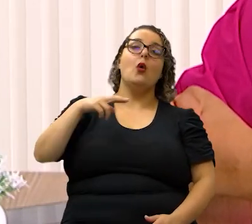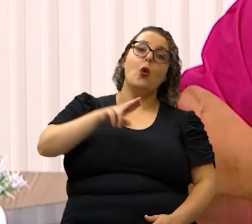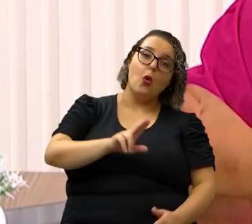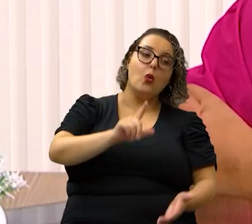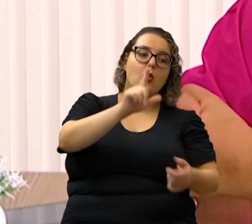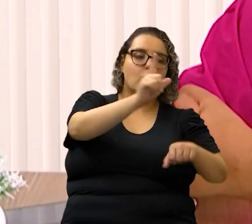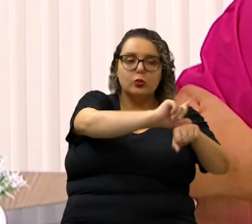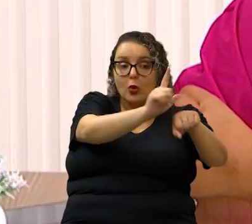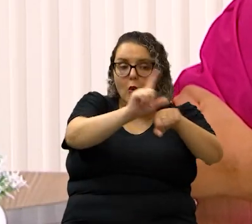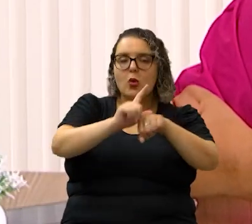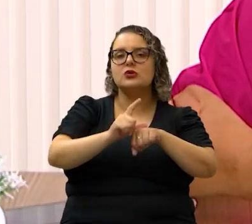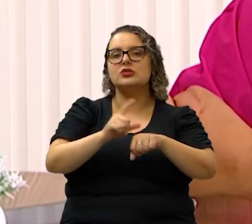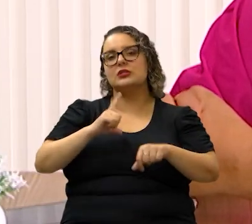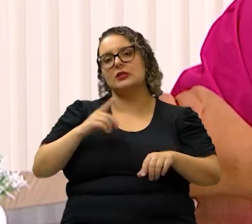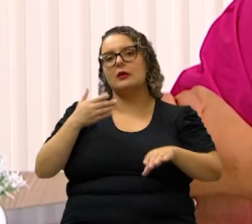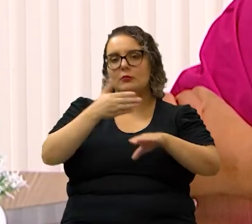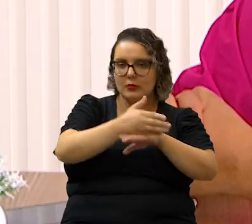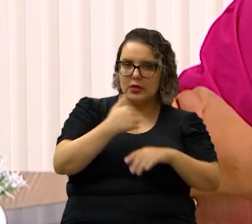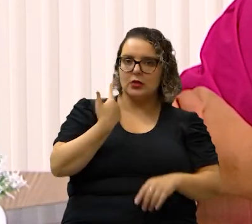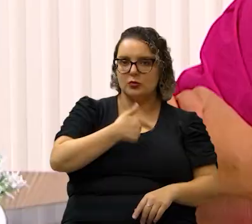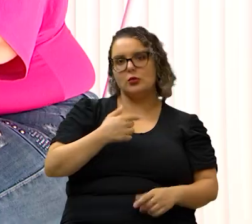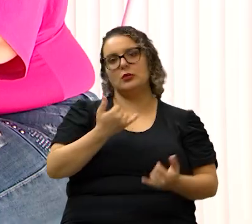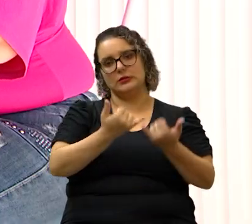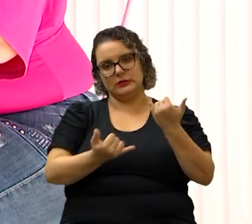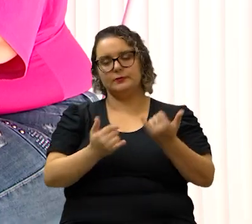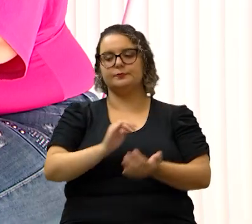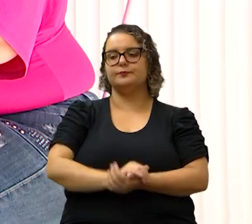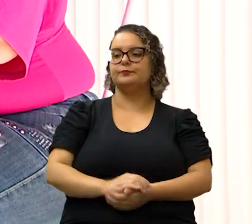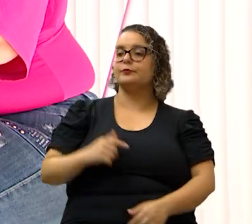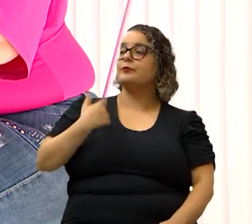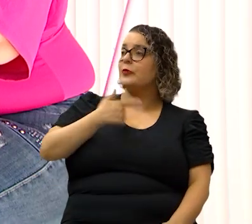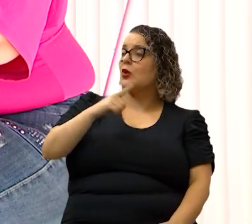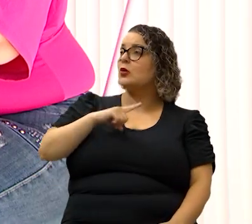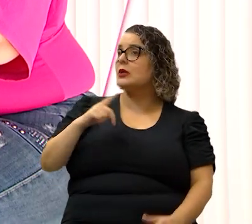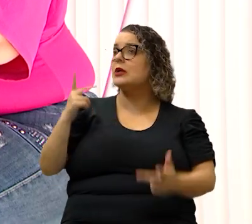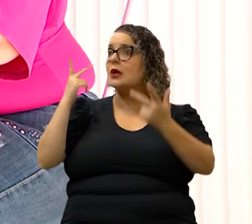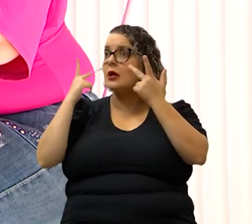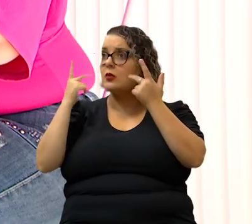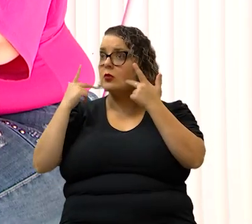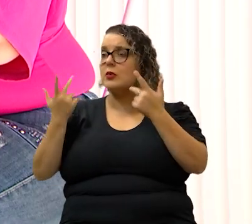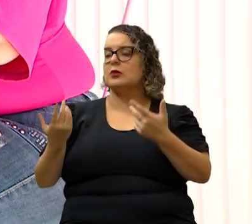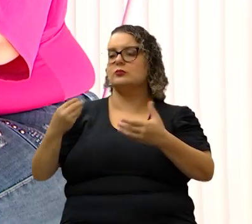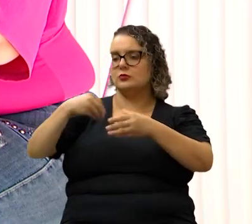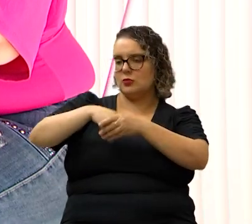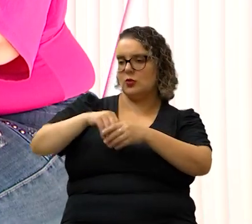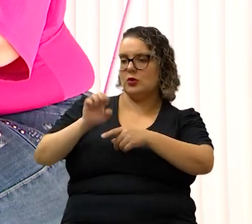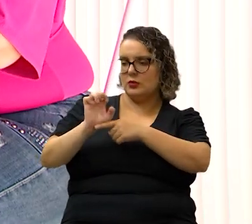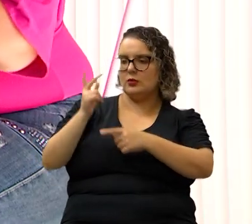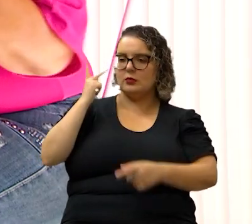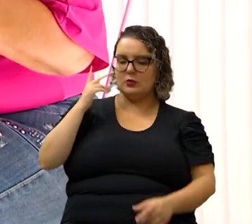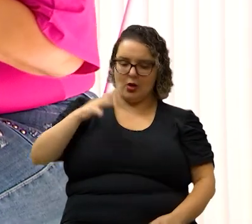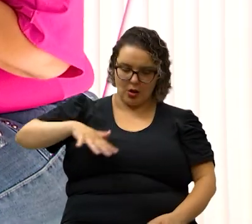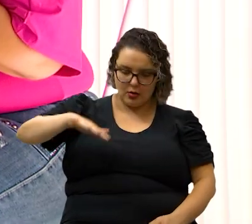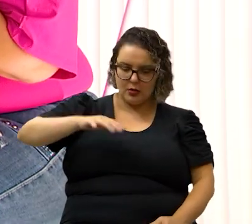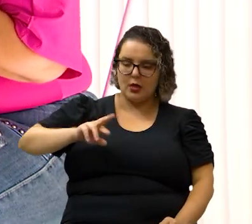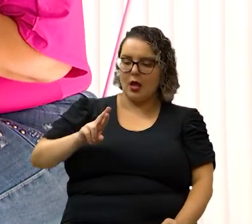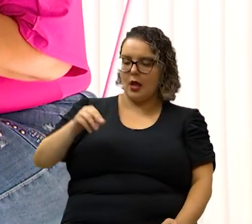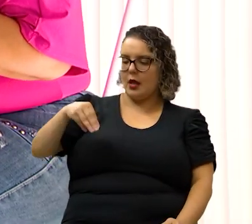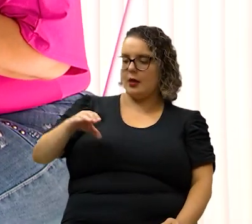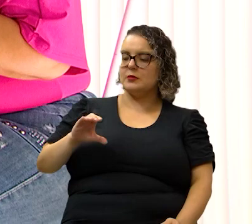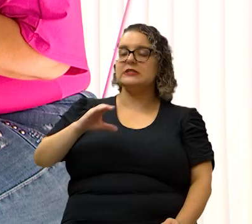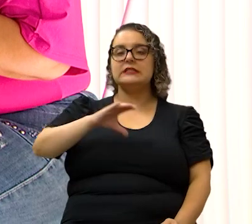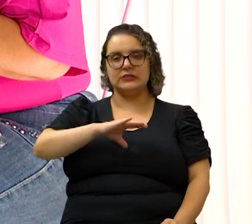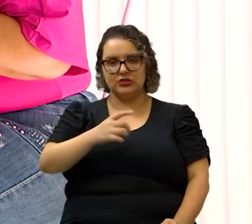com participação nossa. A gente está identificando o que vai ser melhor. A gente tem, inclusive, geralmente no interior, e eu falo em especial aqui na